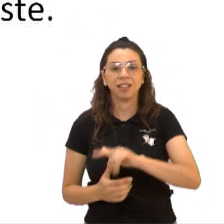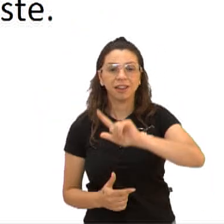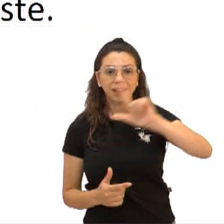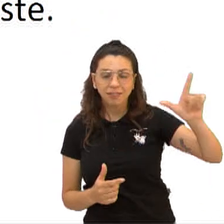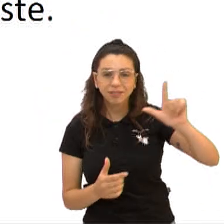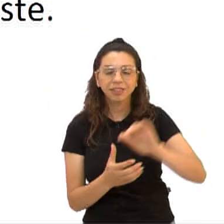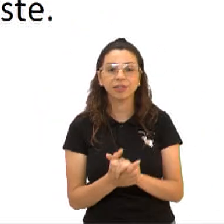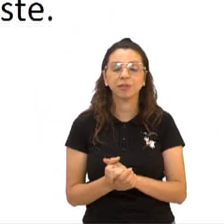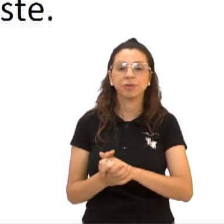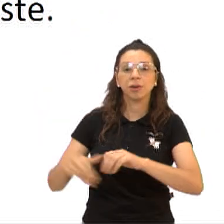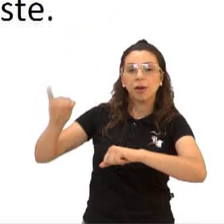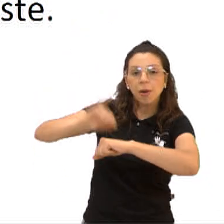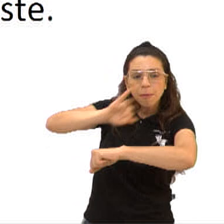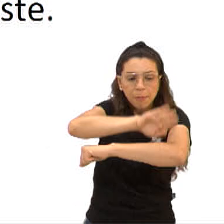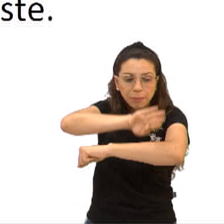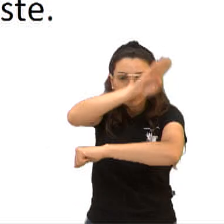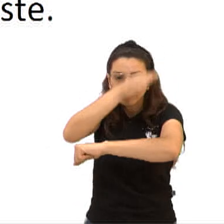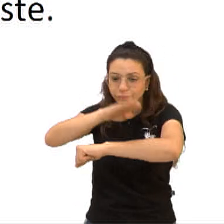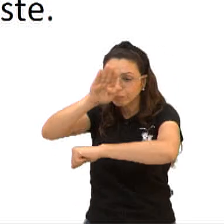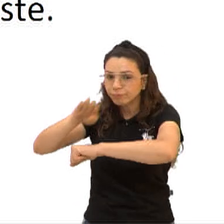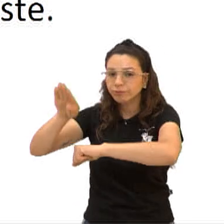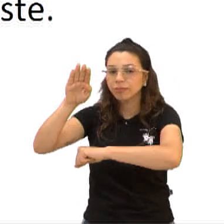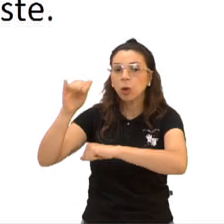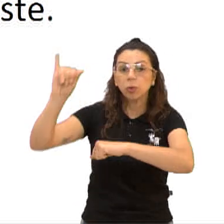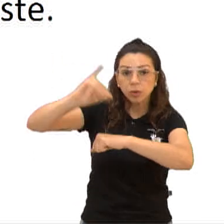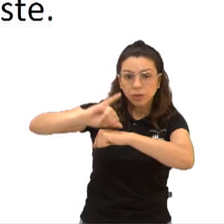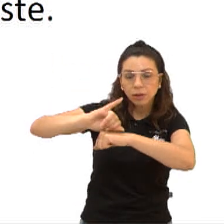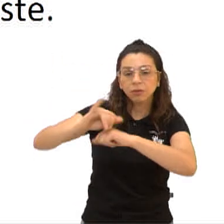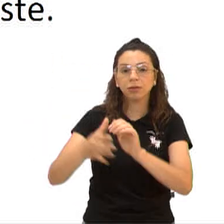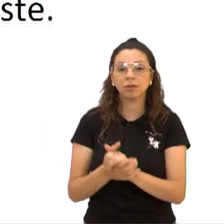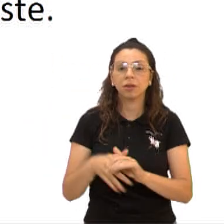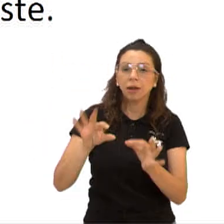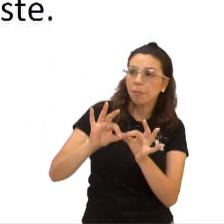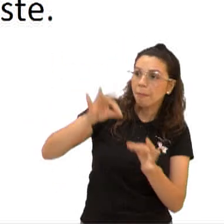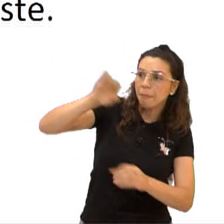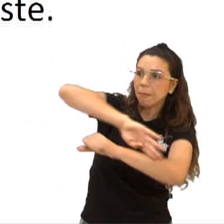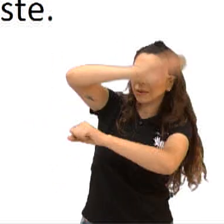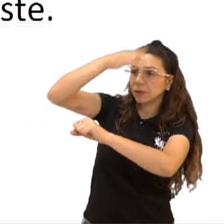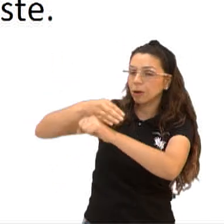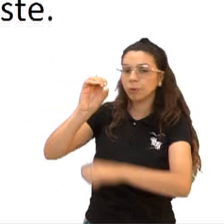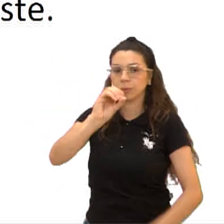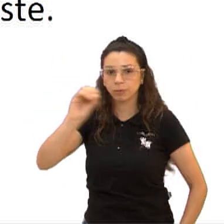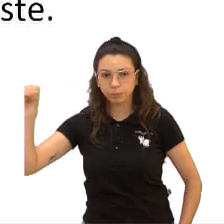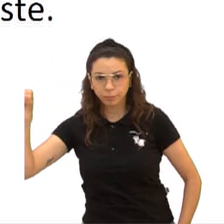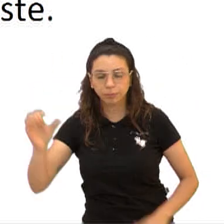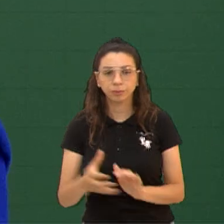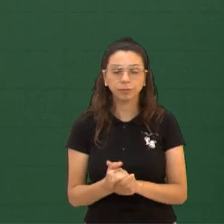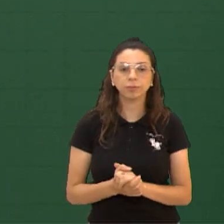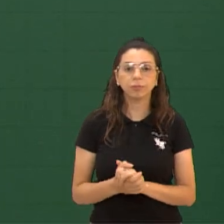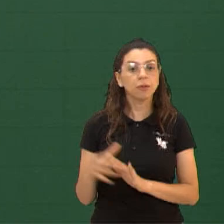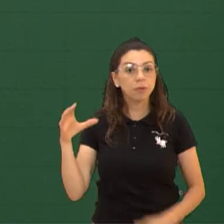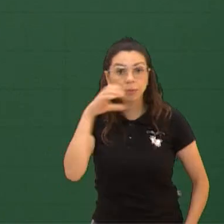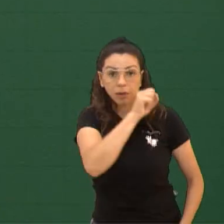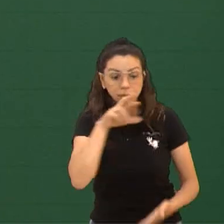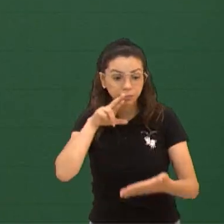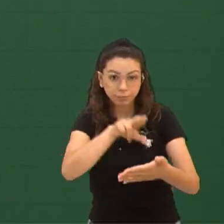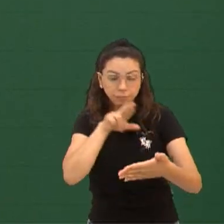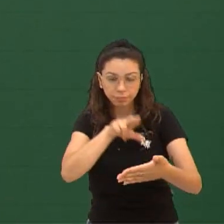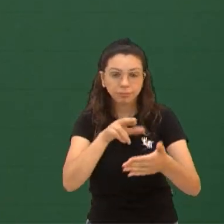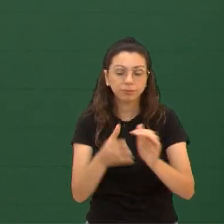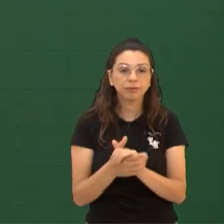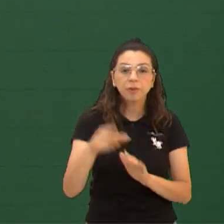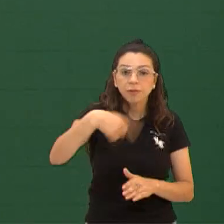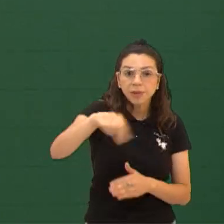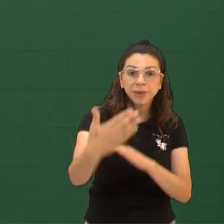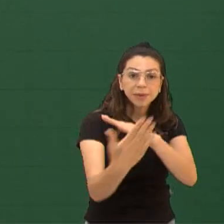centro, planaltos e montanhas antigas do oeste. Neste quiz, vocês não vão participar, por isso vamos fazer rapidinho. Quero que vocês agora me